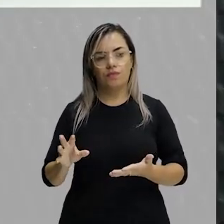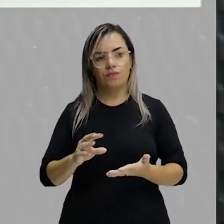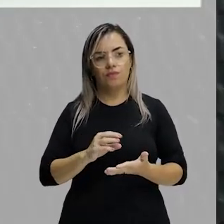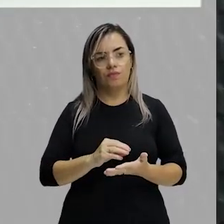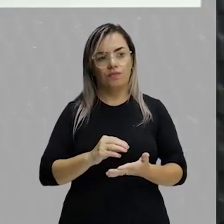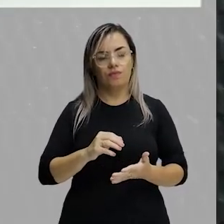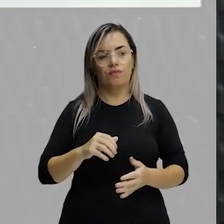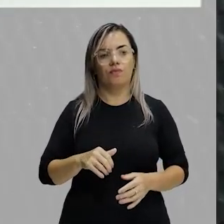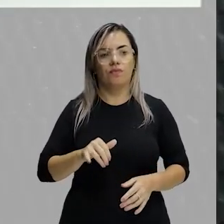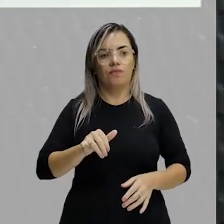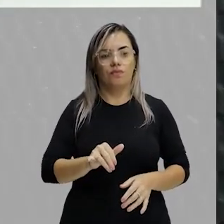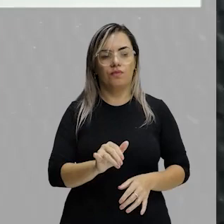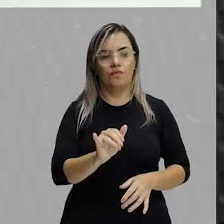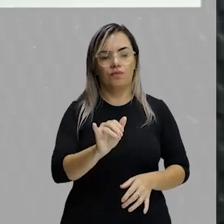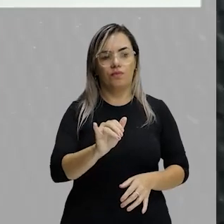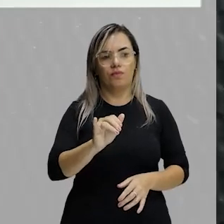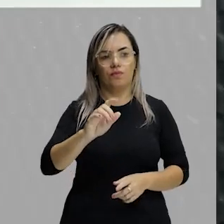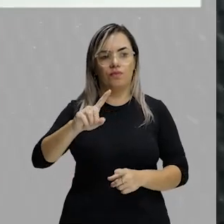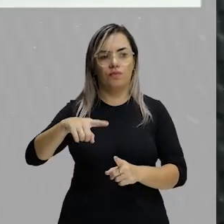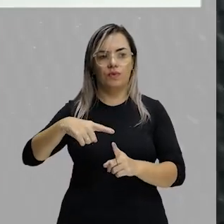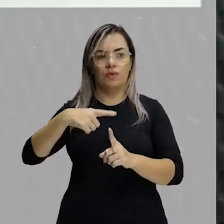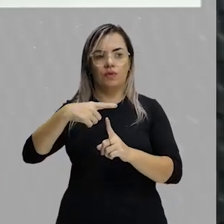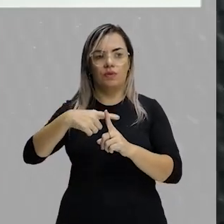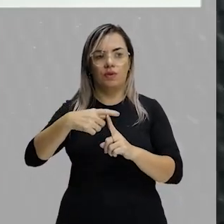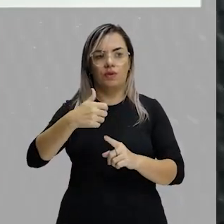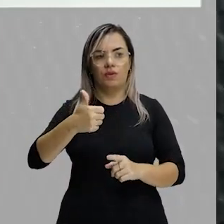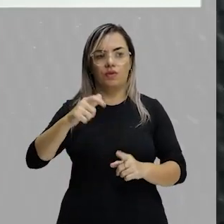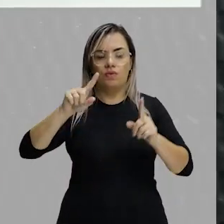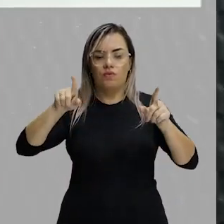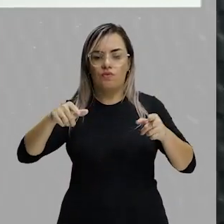Y mais 1 ao quadrado.